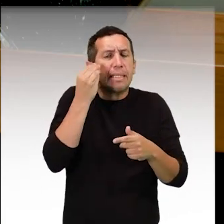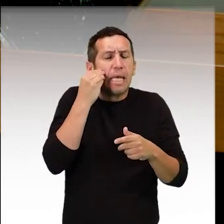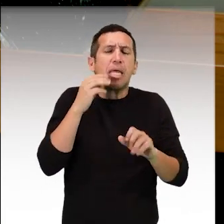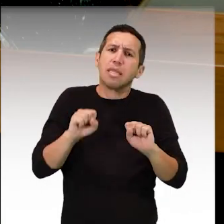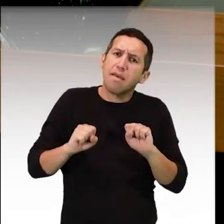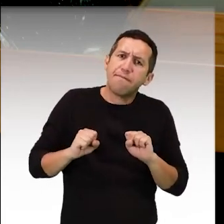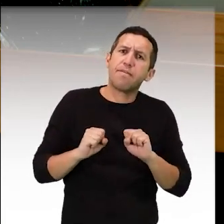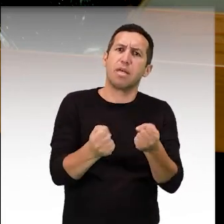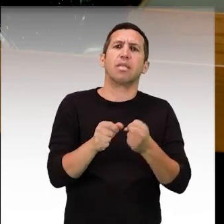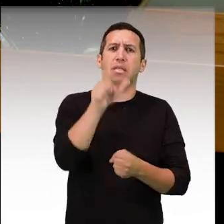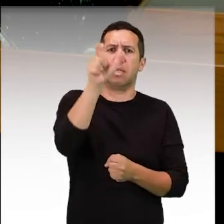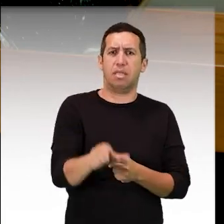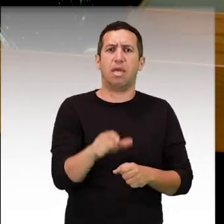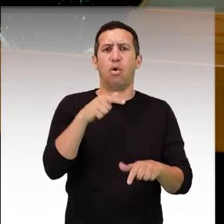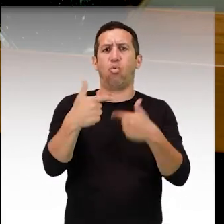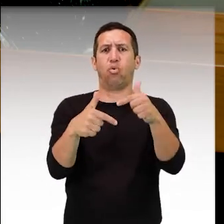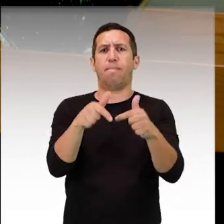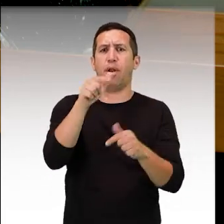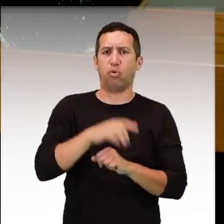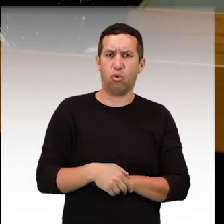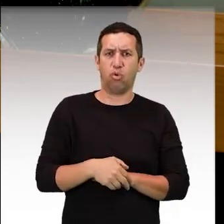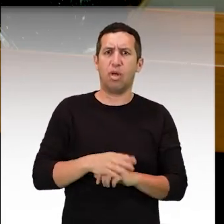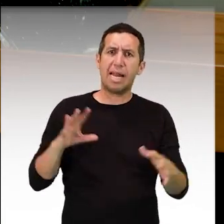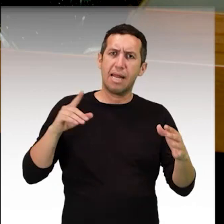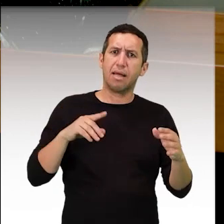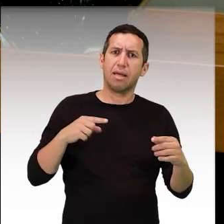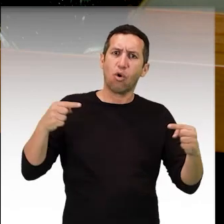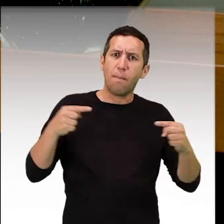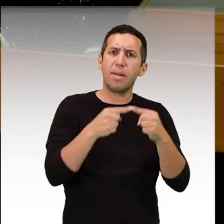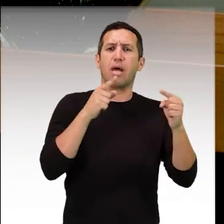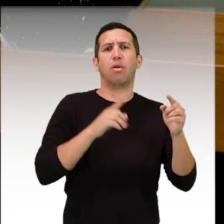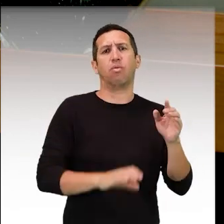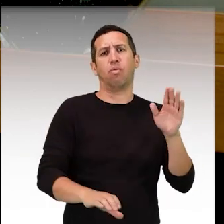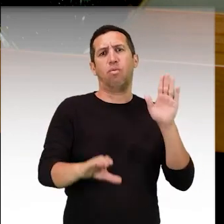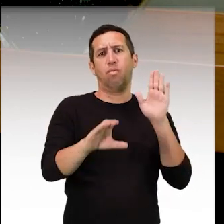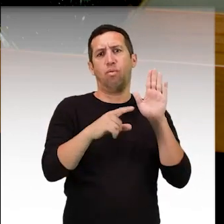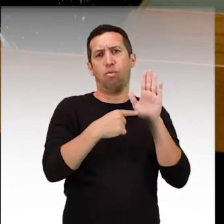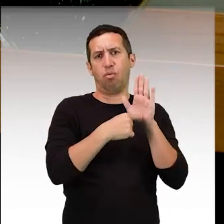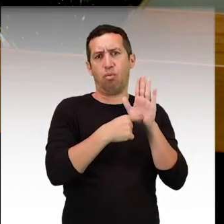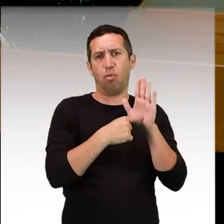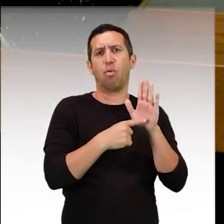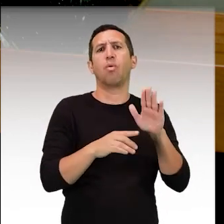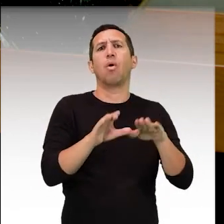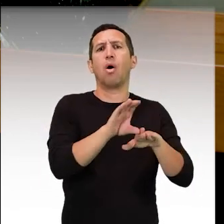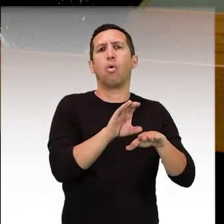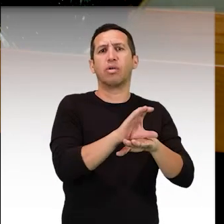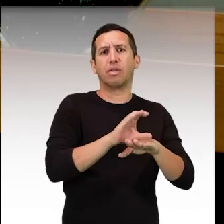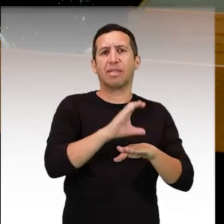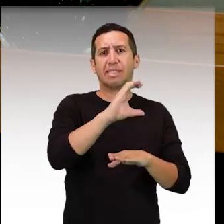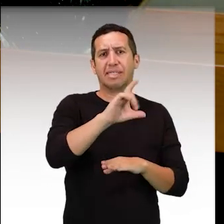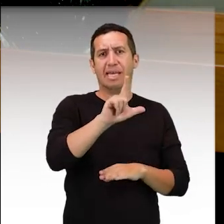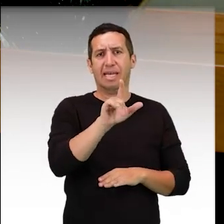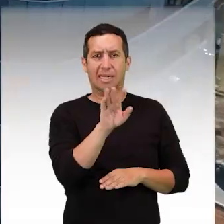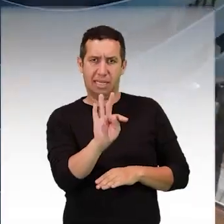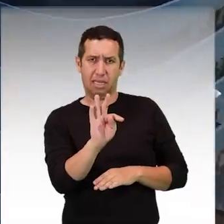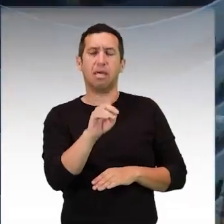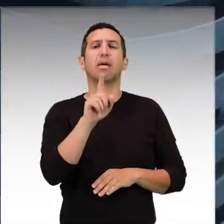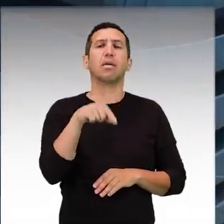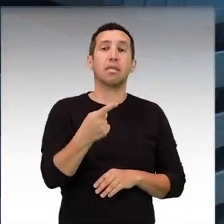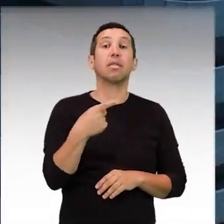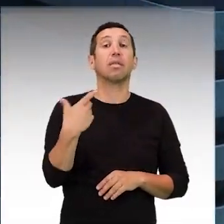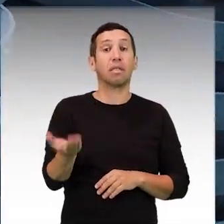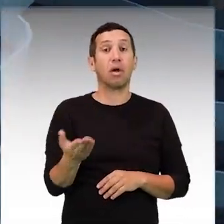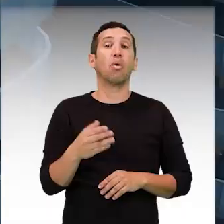que ele tenha. Nós procuramos sempre defender o trabalhador com base na CLT da melhor forma possível.